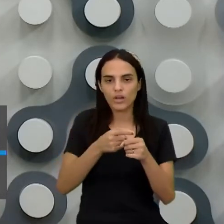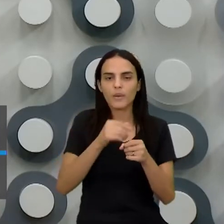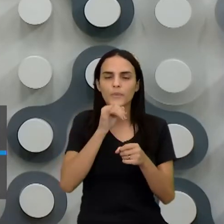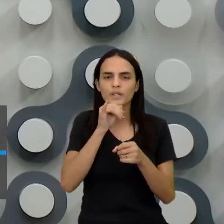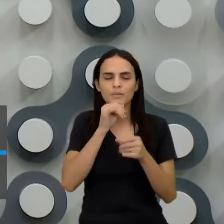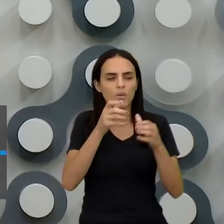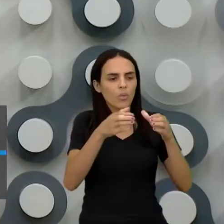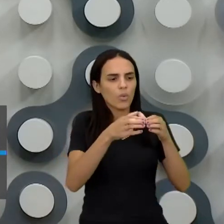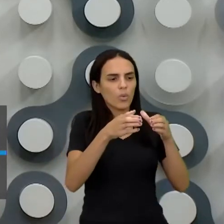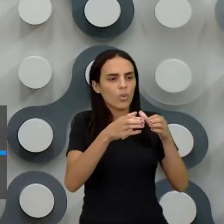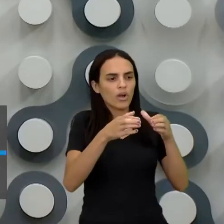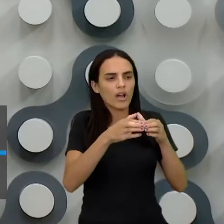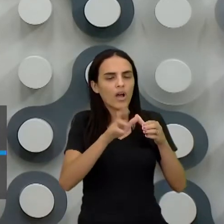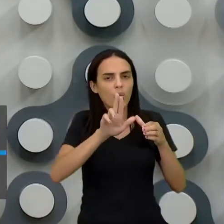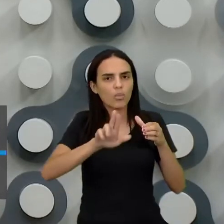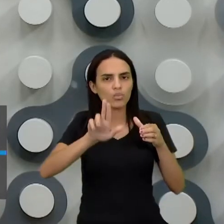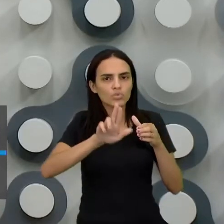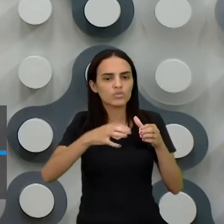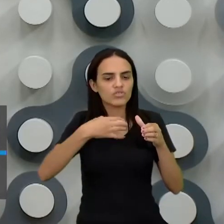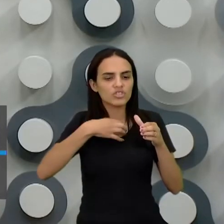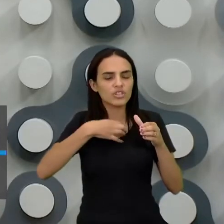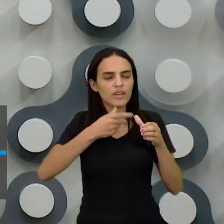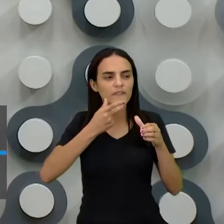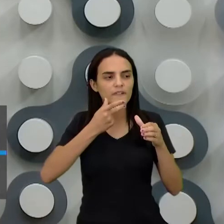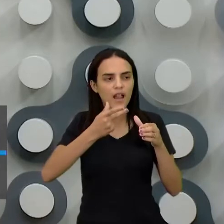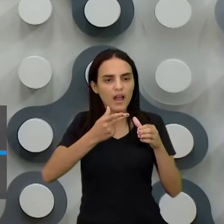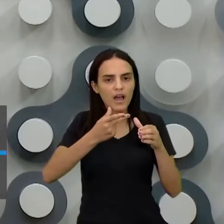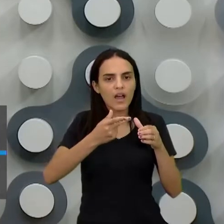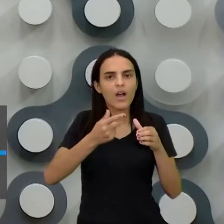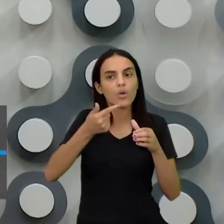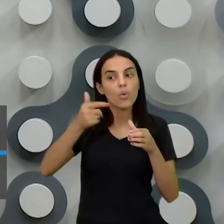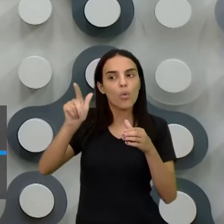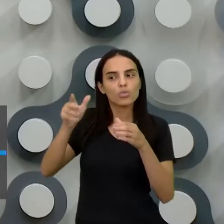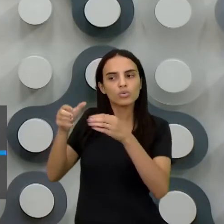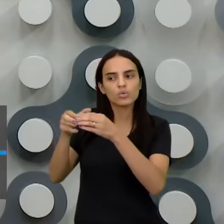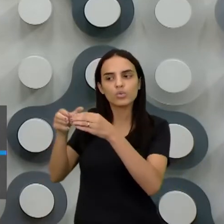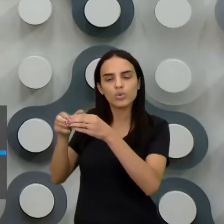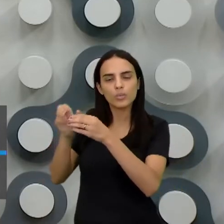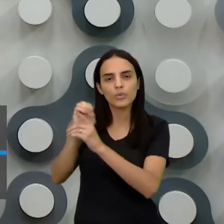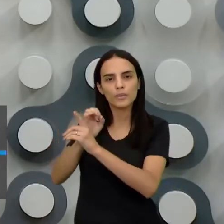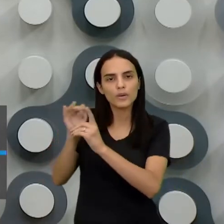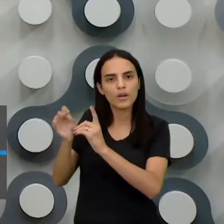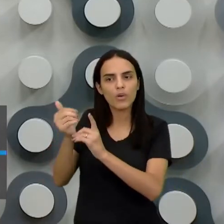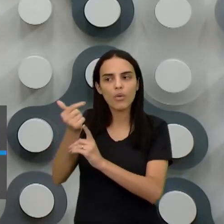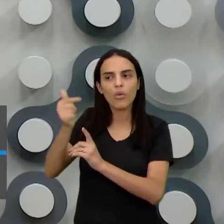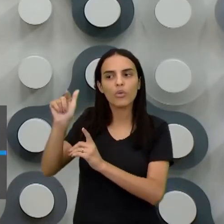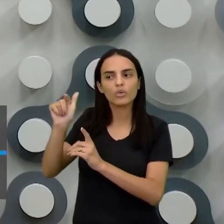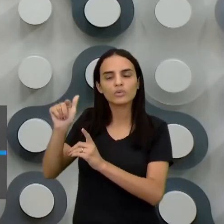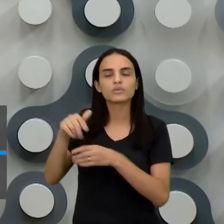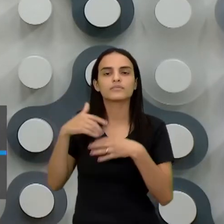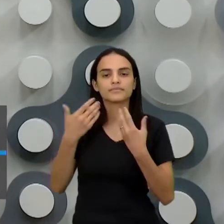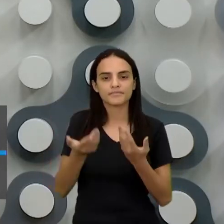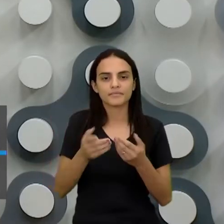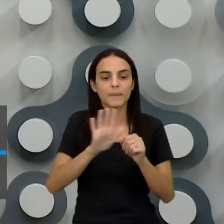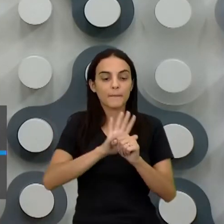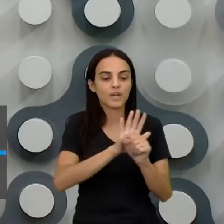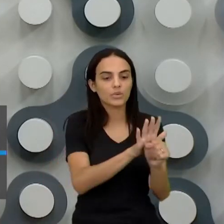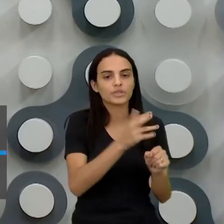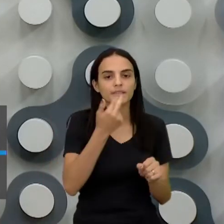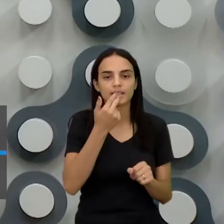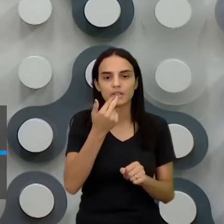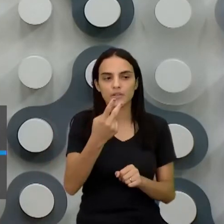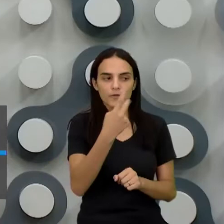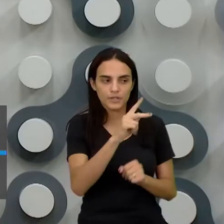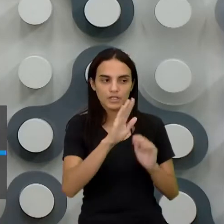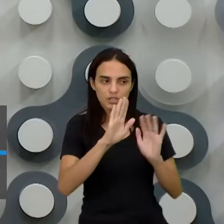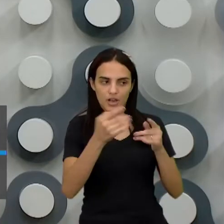eles utilizam bastante essa expressão, em outro bairro vão utilizar outra. Então sim, e preconceito linguístico? Você já